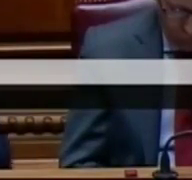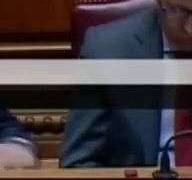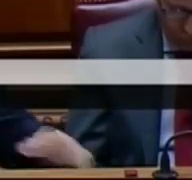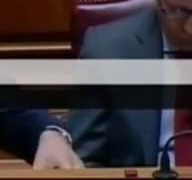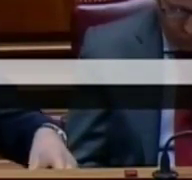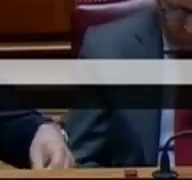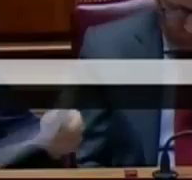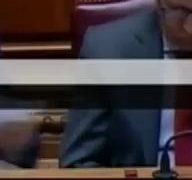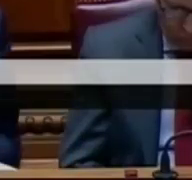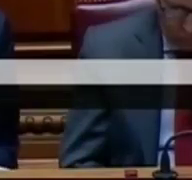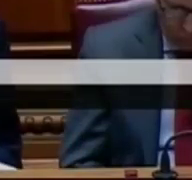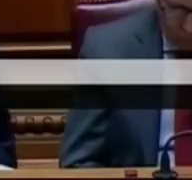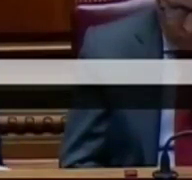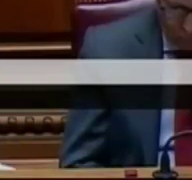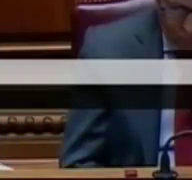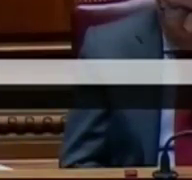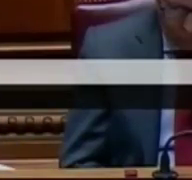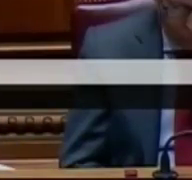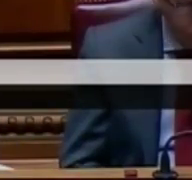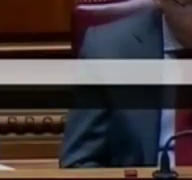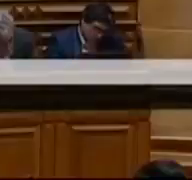Senhora Deputada Catarina Martins, faz favor.